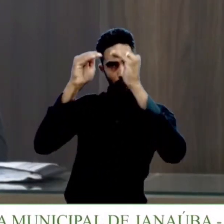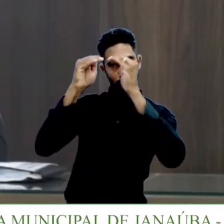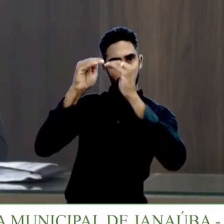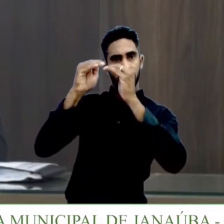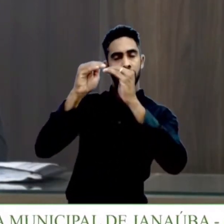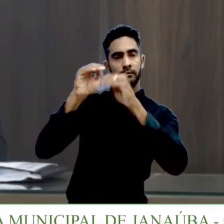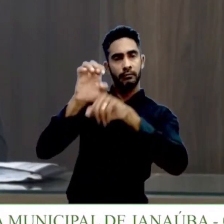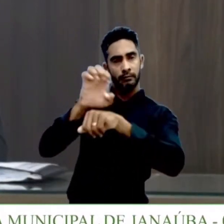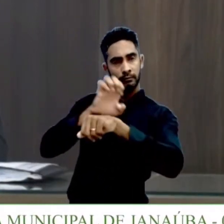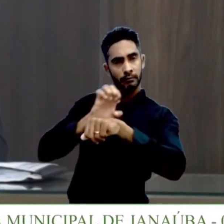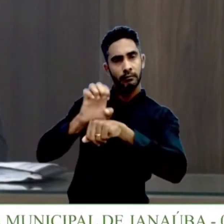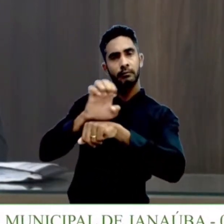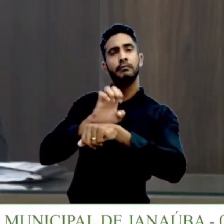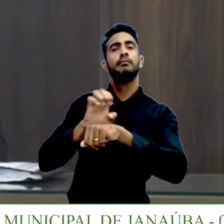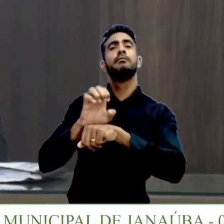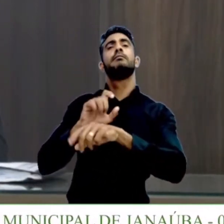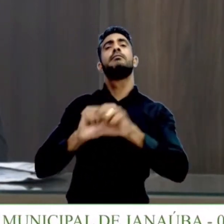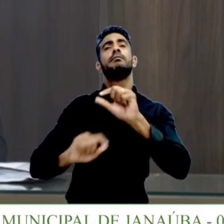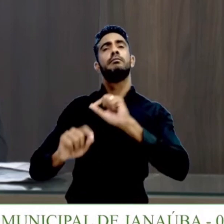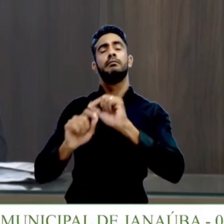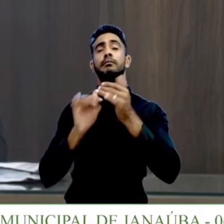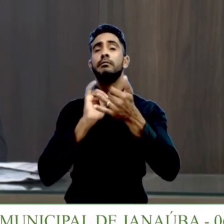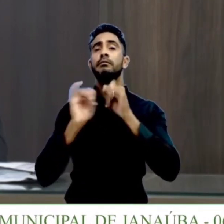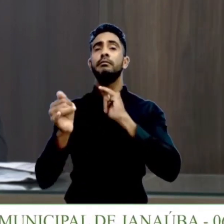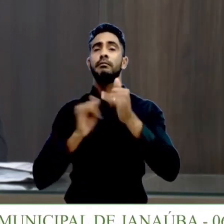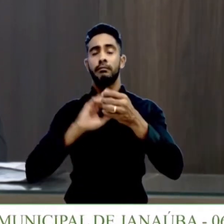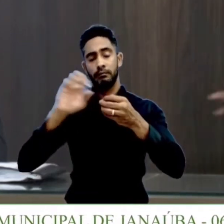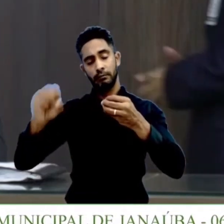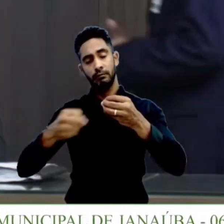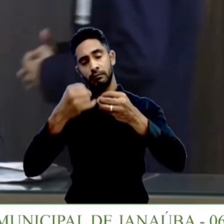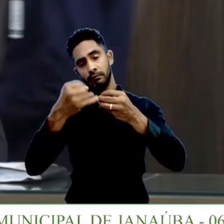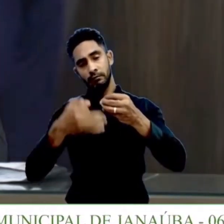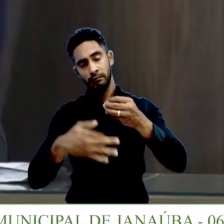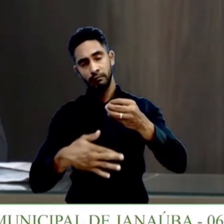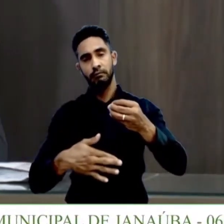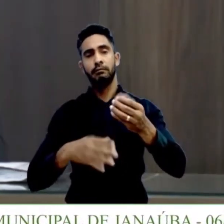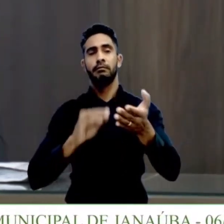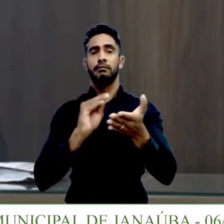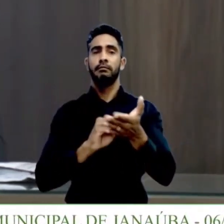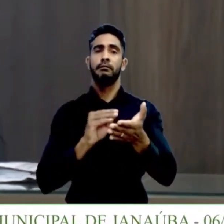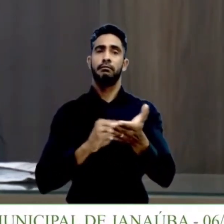Executivo Municipal informações que justifiquem a falta de cumprimento do